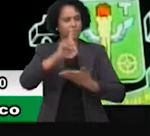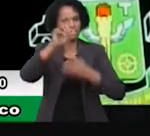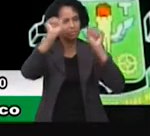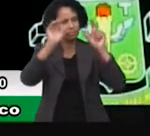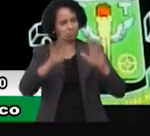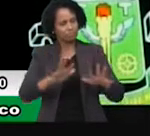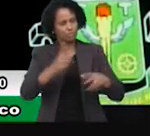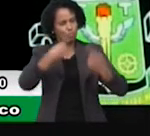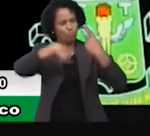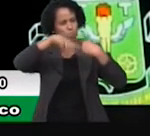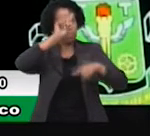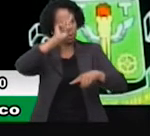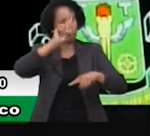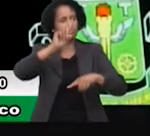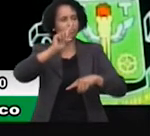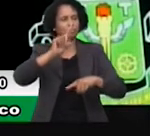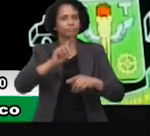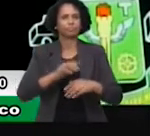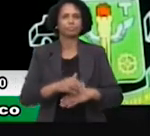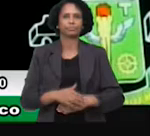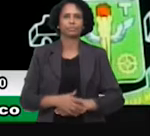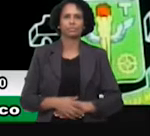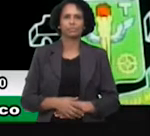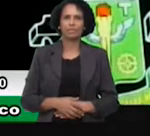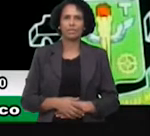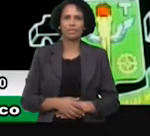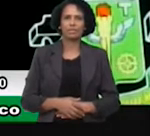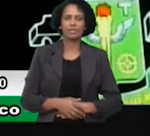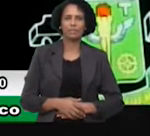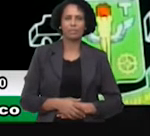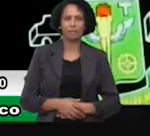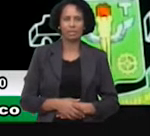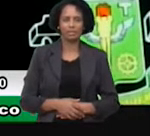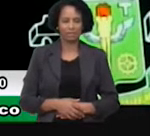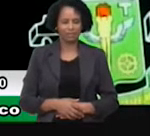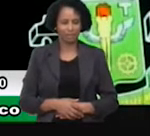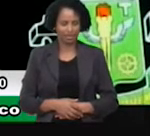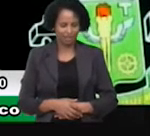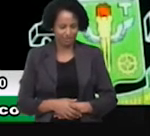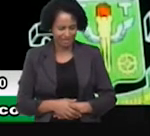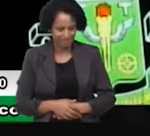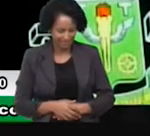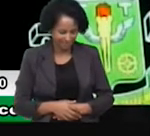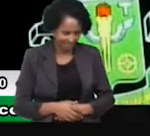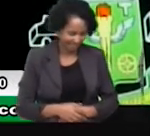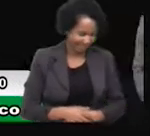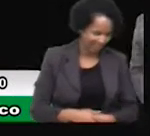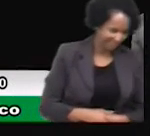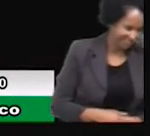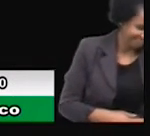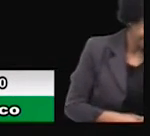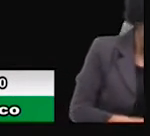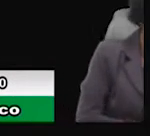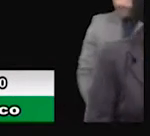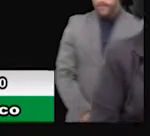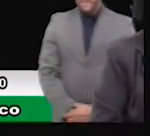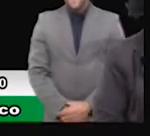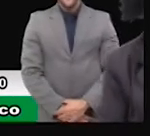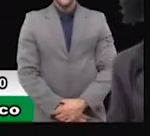abençoe e sucesso na sua caminhada, vereadora. Questão de ordem, nova vereadora Lúcia. Presidente, quero aqui